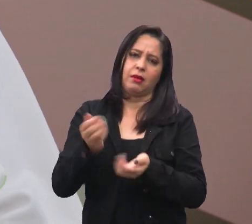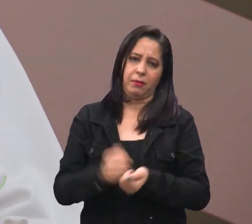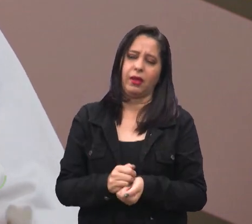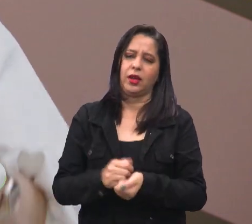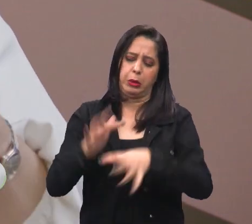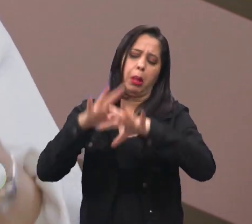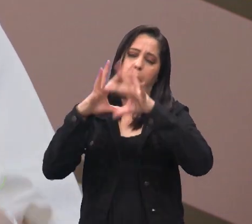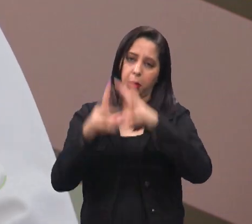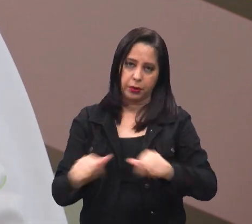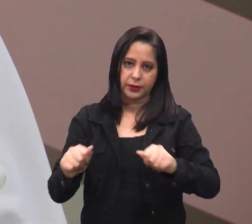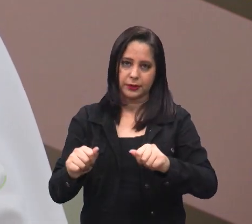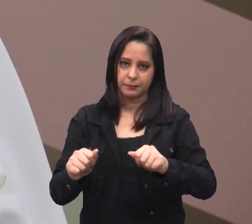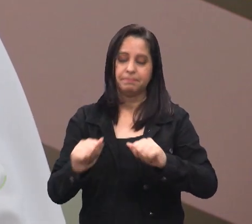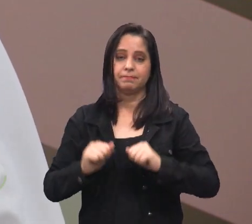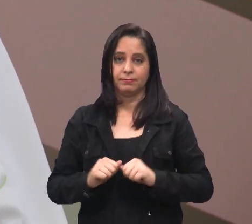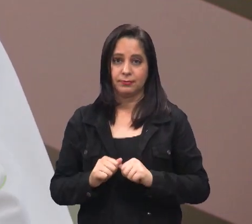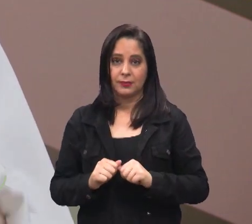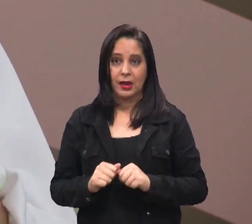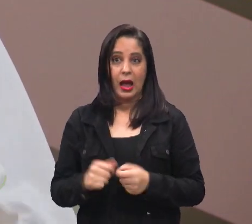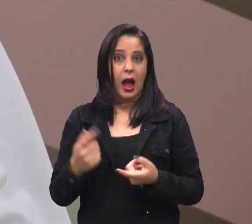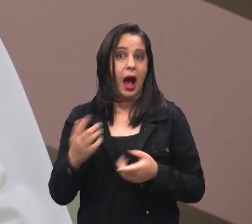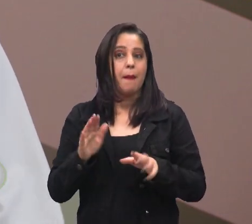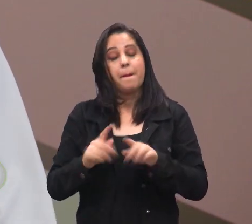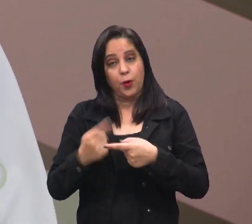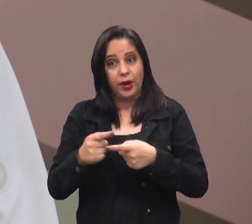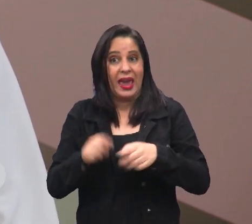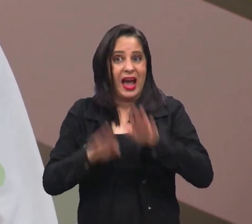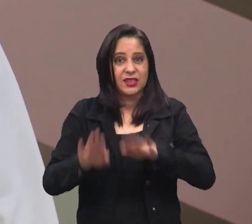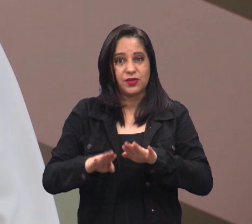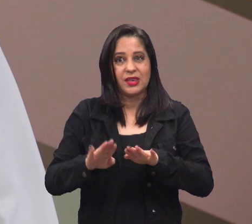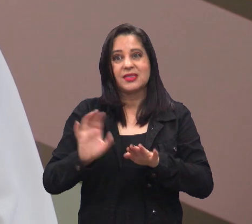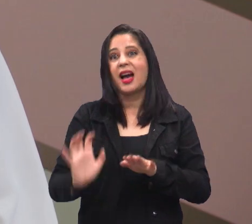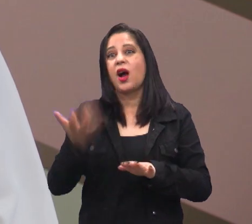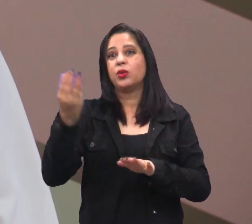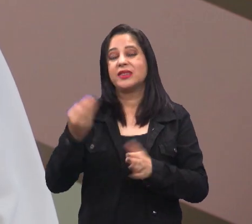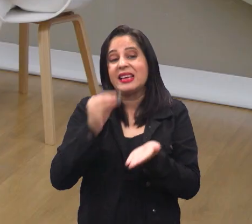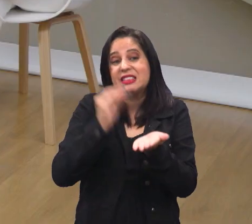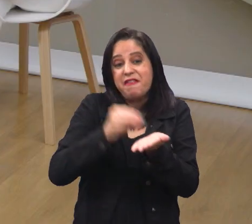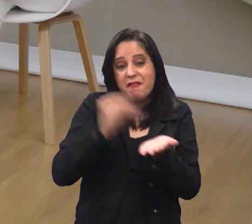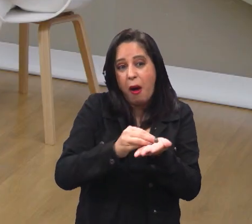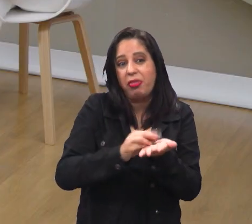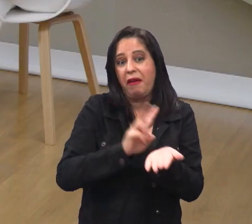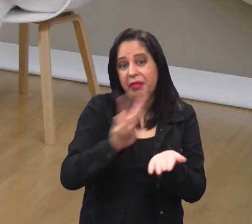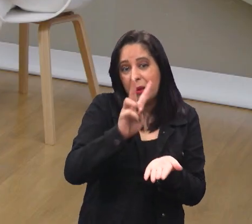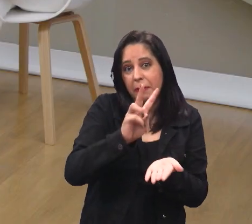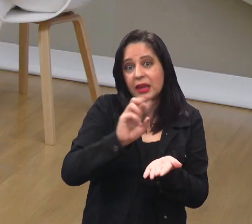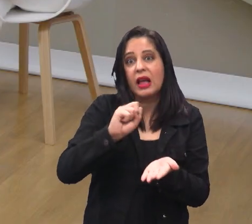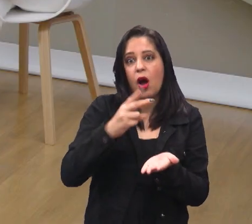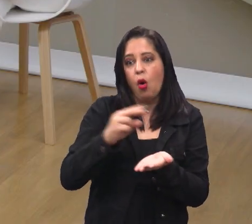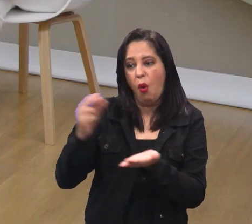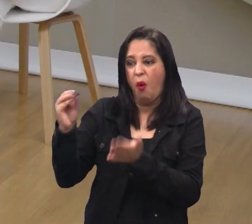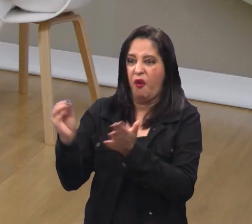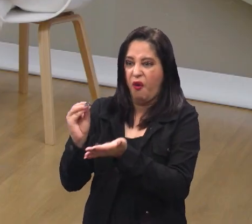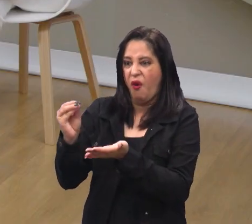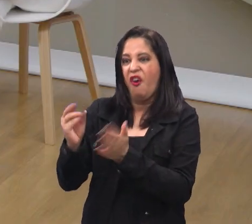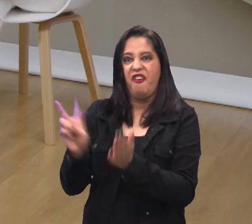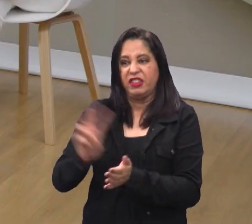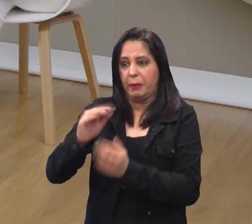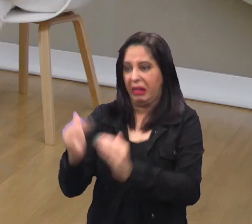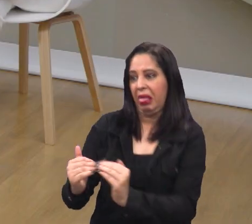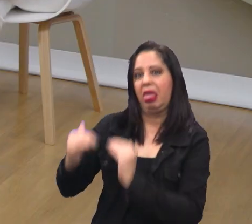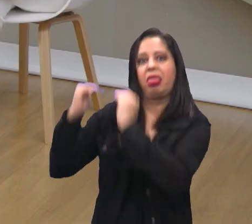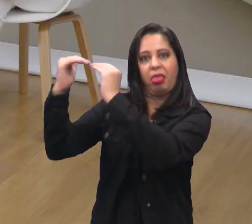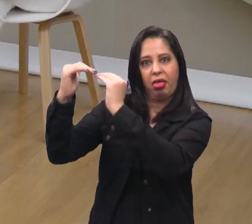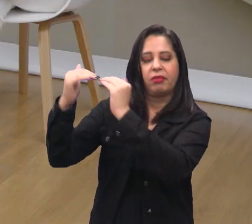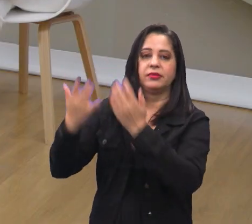Muitas vezes é por excesso de perda ou por falta de uma ingesta inadequada. Entendi. Já que a gente está falando desse ingesto